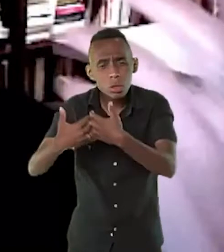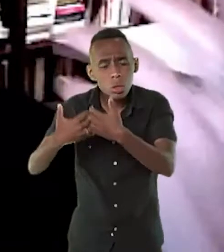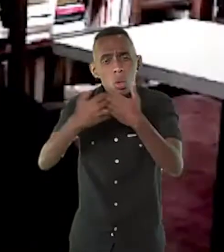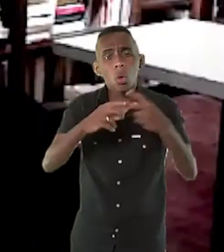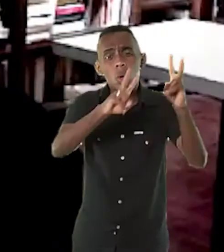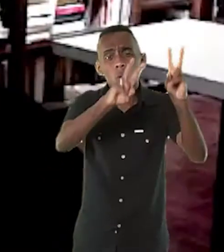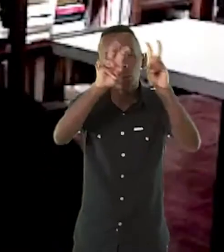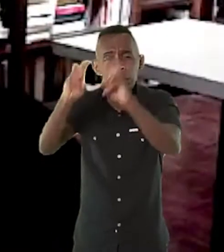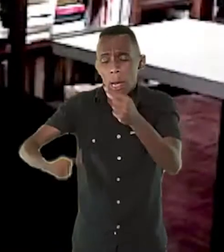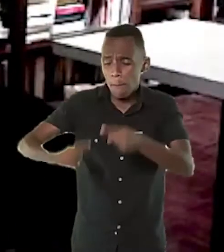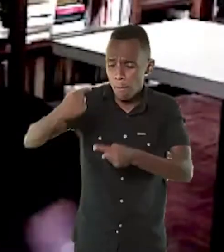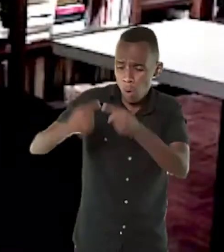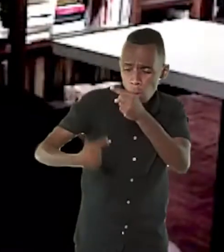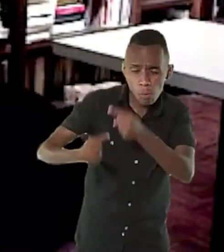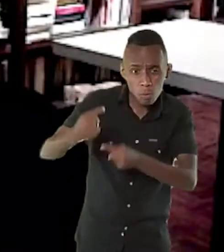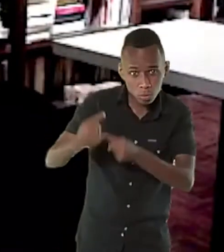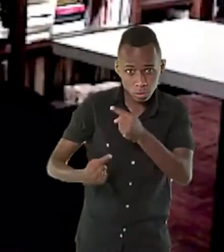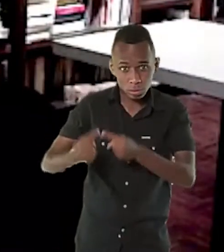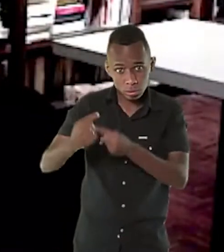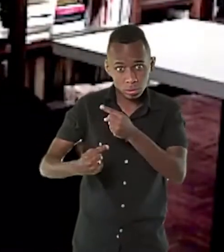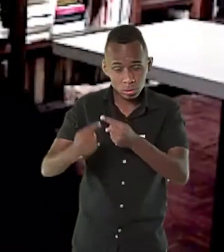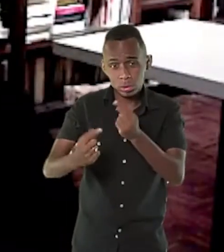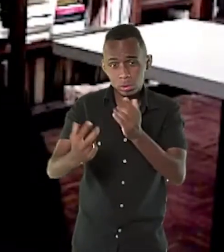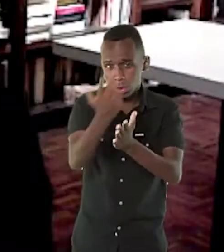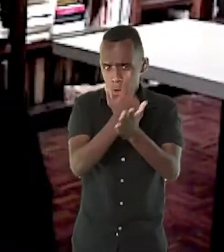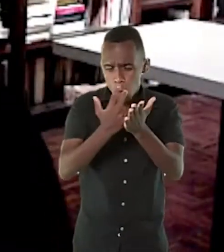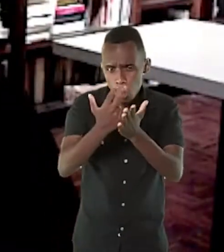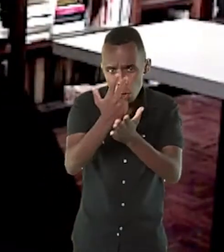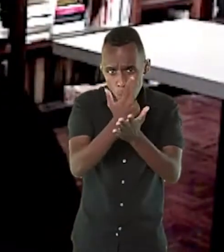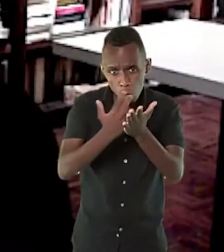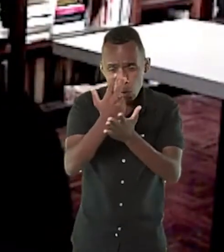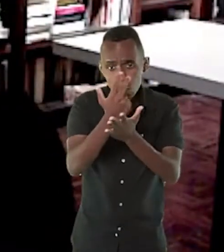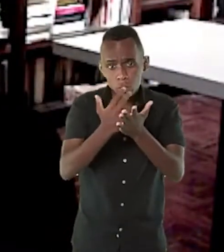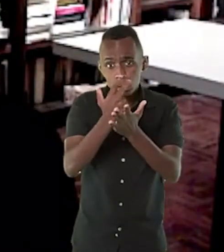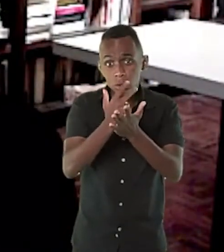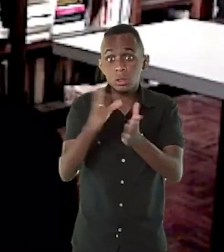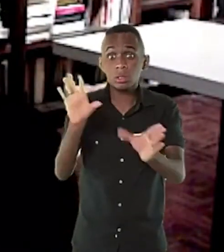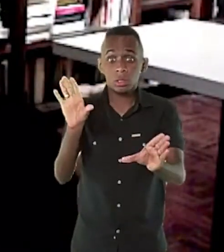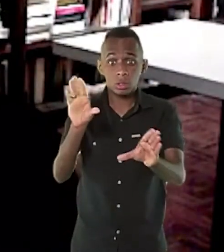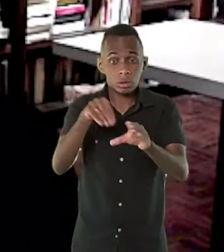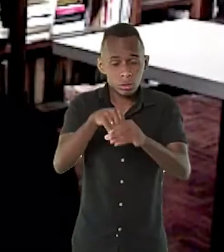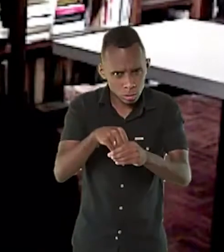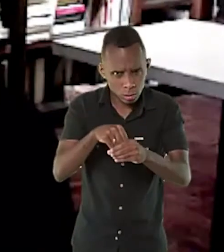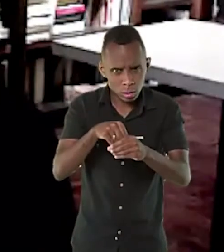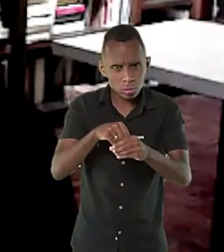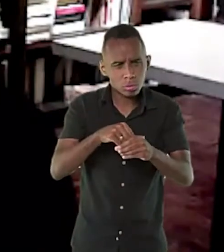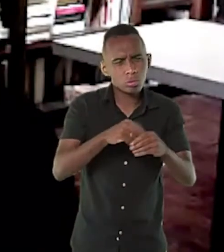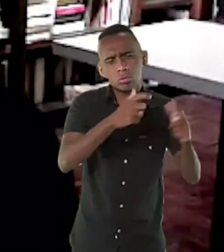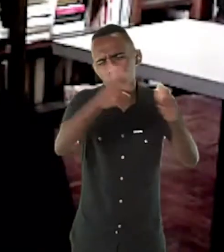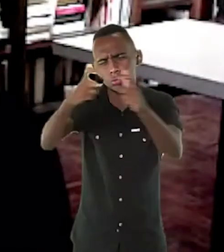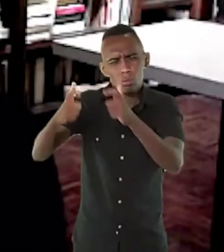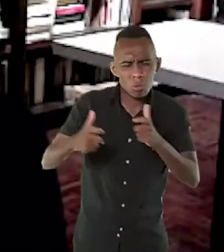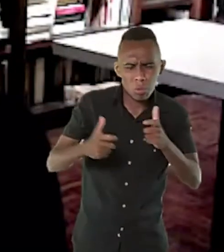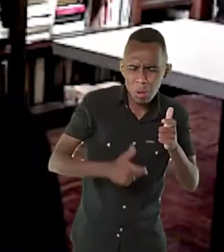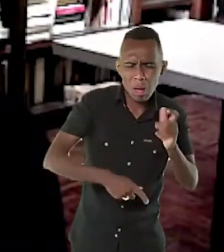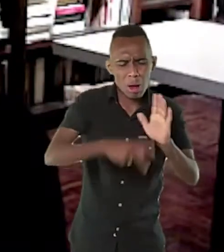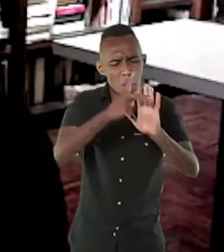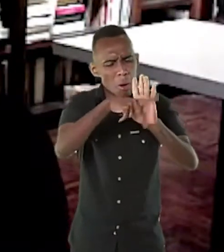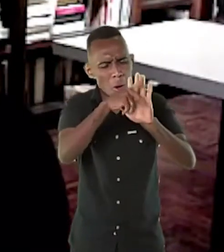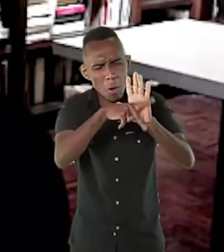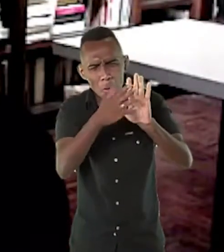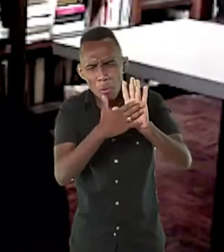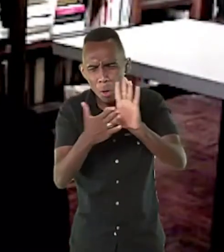as políticas da imagem que estão presentes aí em vários projetos artísticos que eu